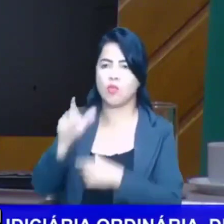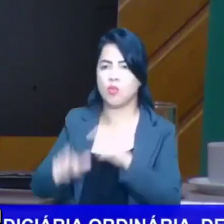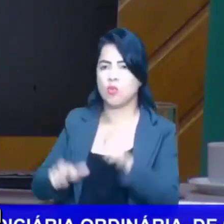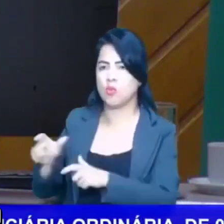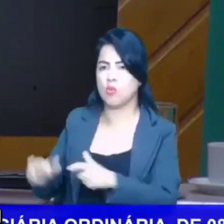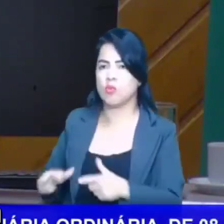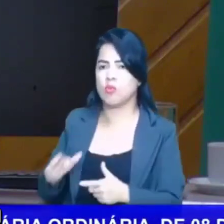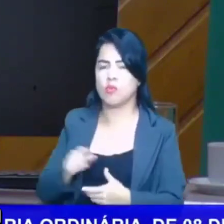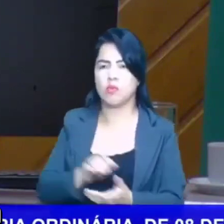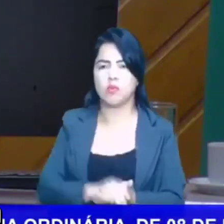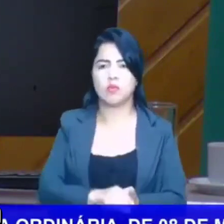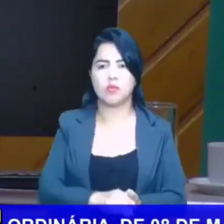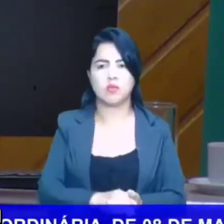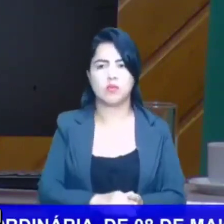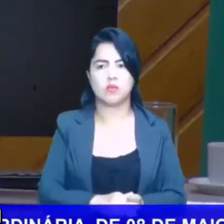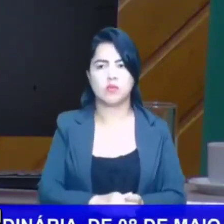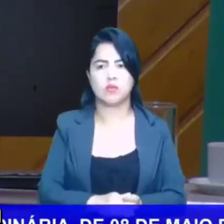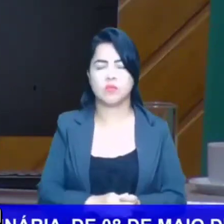uma circunstância,